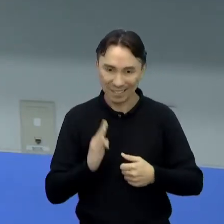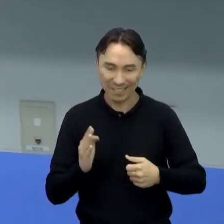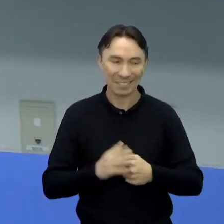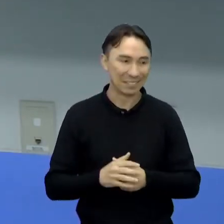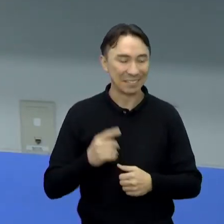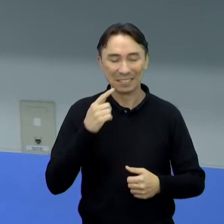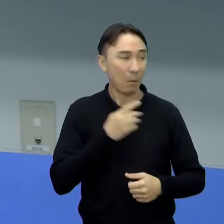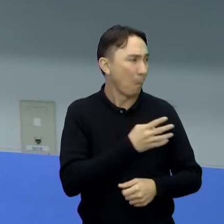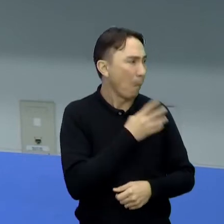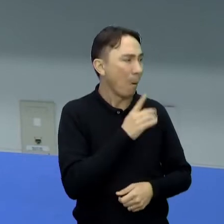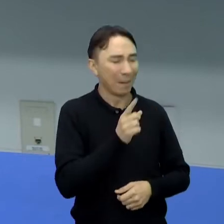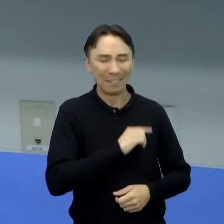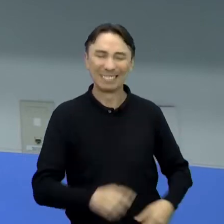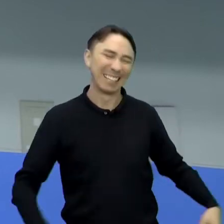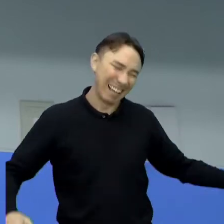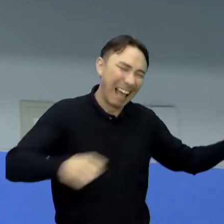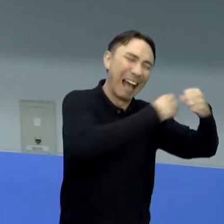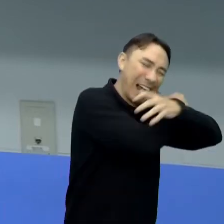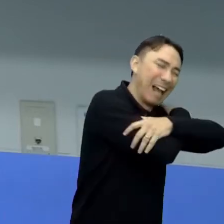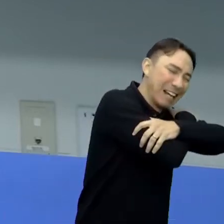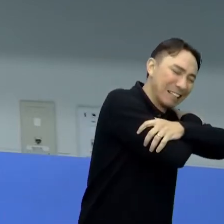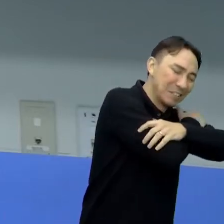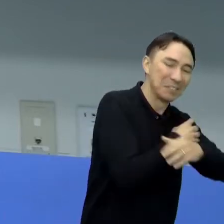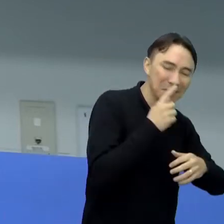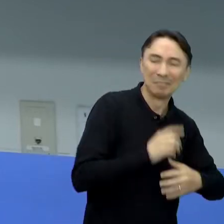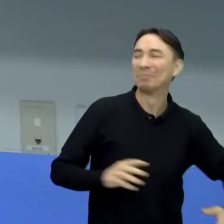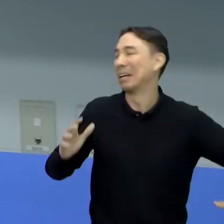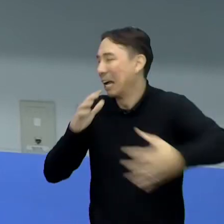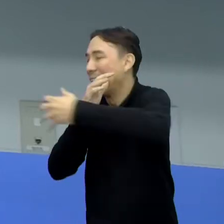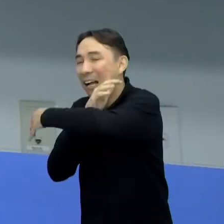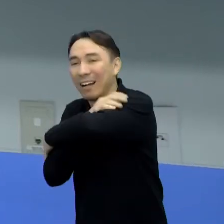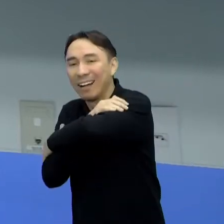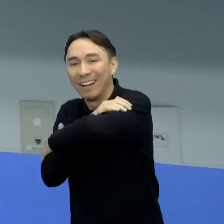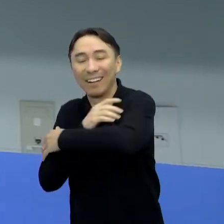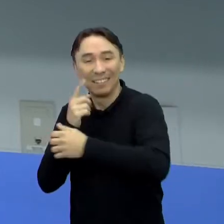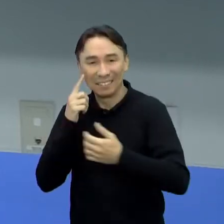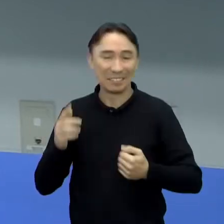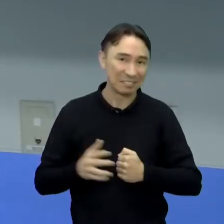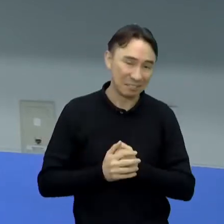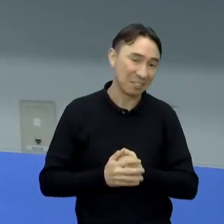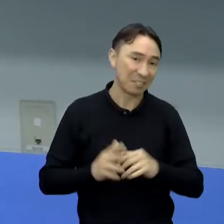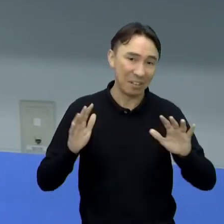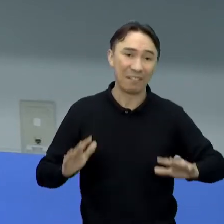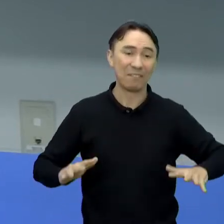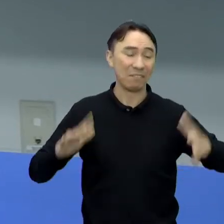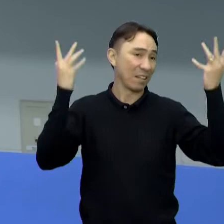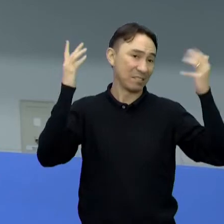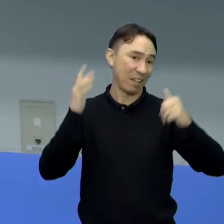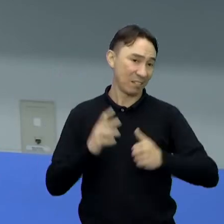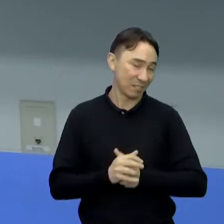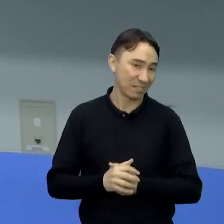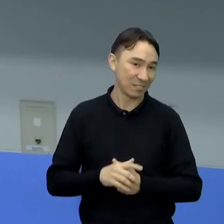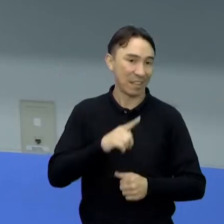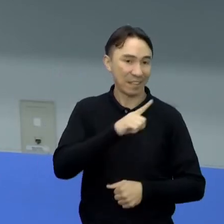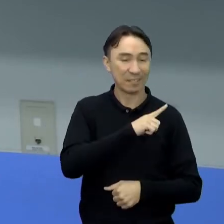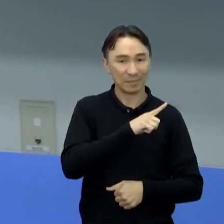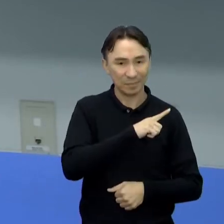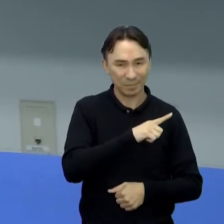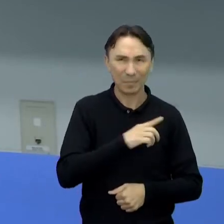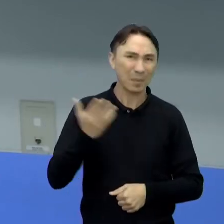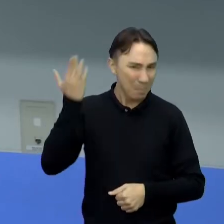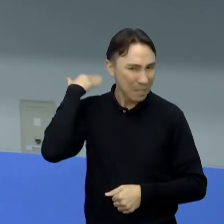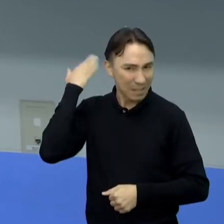também. Ou uma festa cívica. Eu sou de uma época em que as escolas públicas, elas